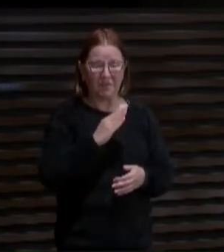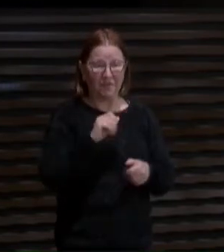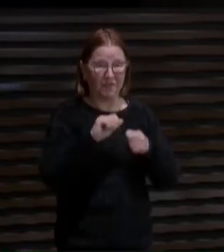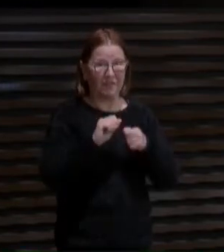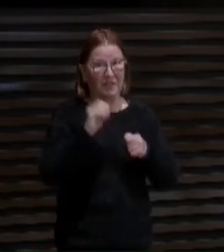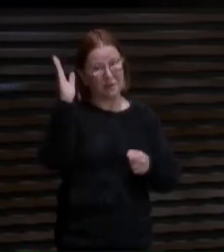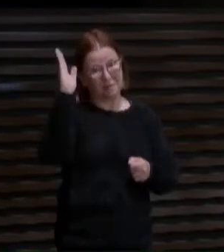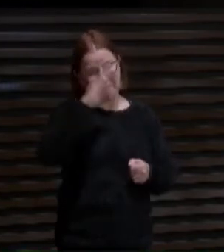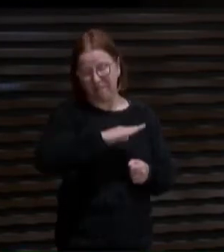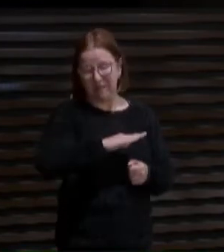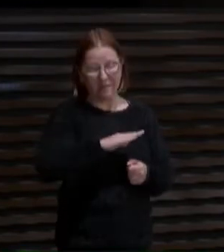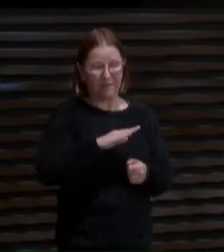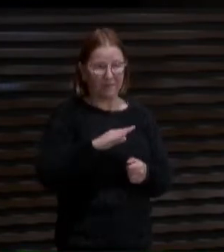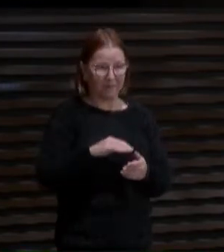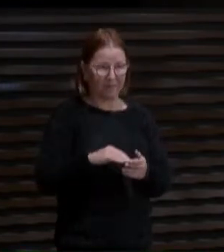da perversidade